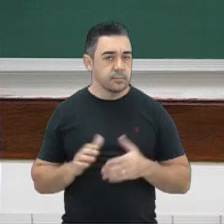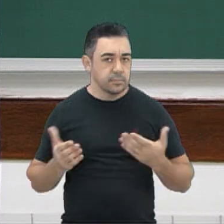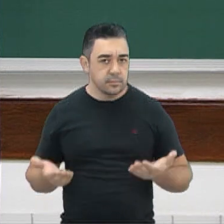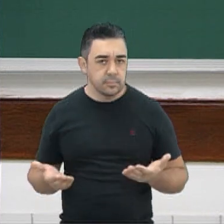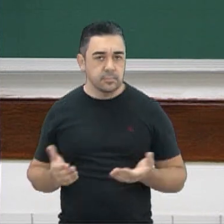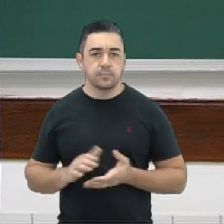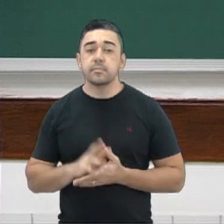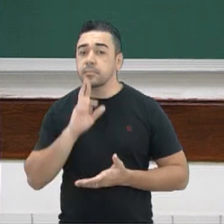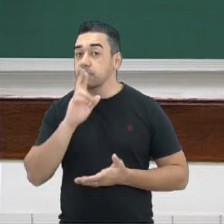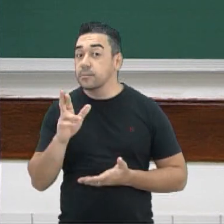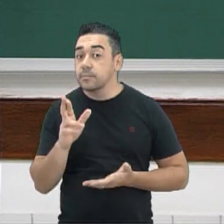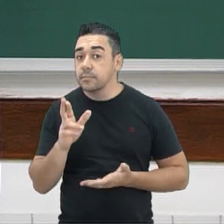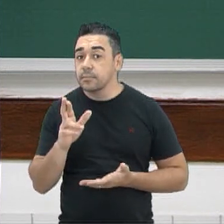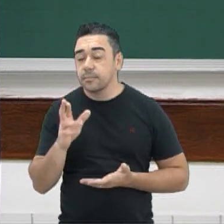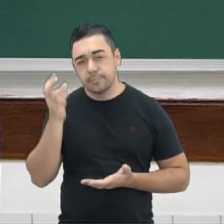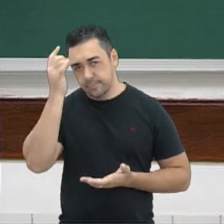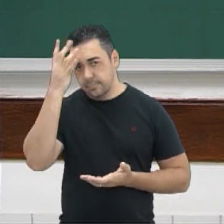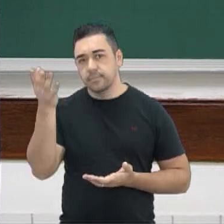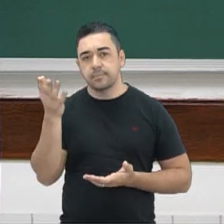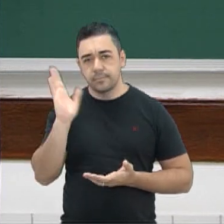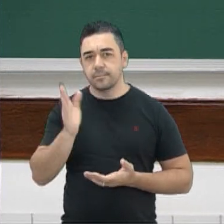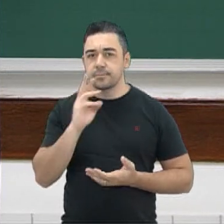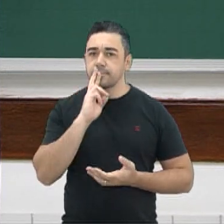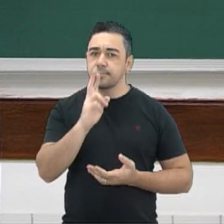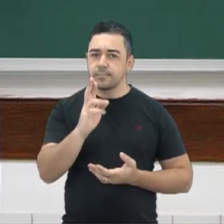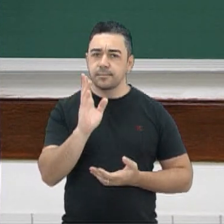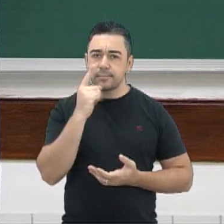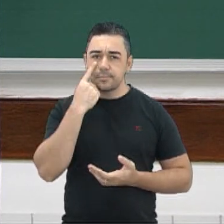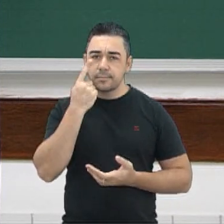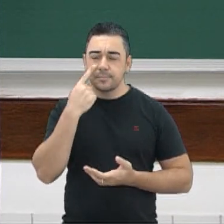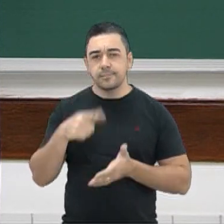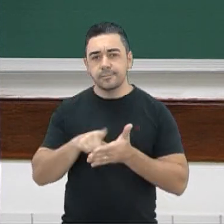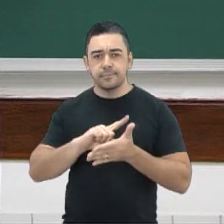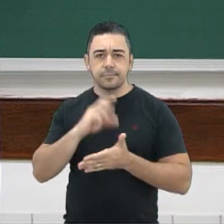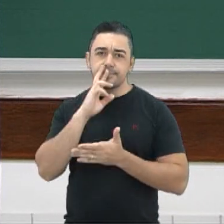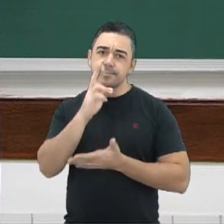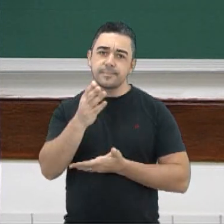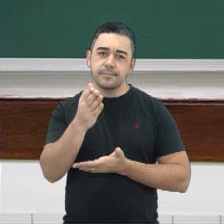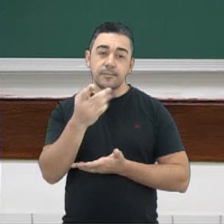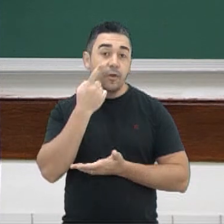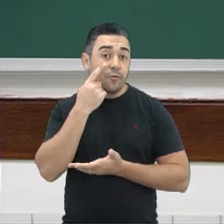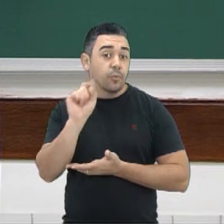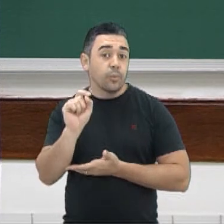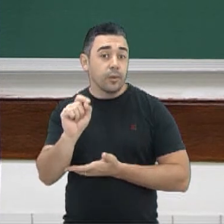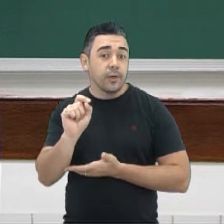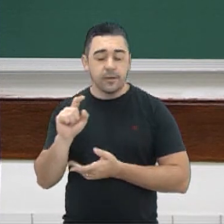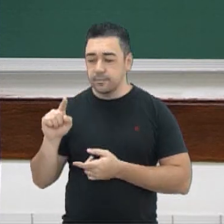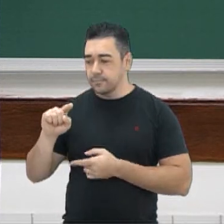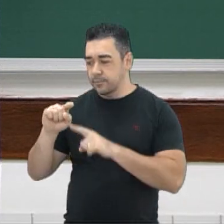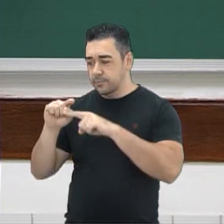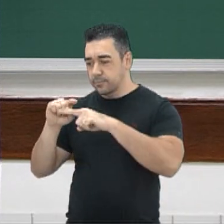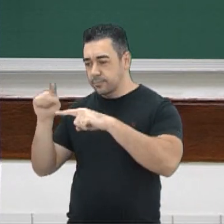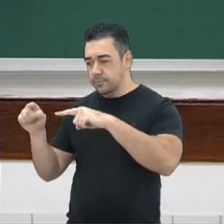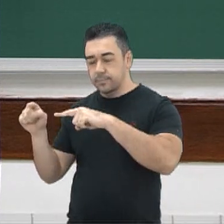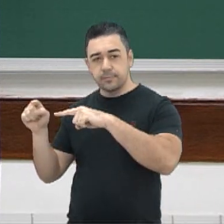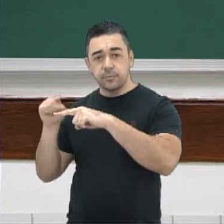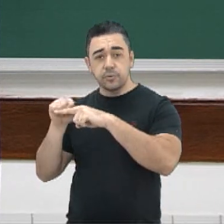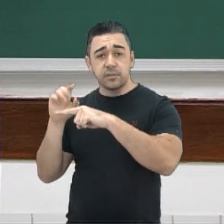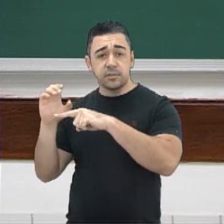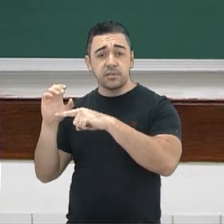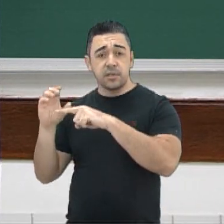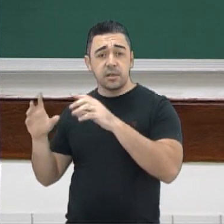Então, qual que foi a resposta? Eu já verifiquei no exercício anterior e vi que o ângulo C interno